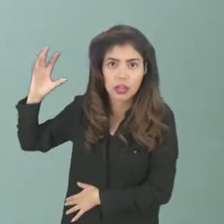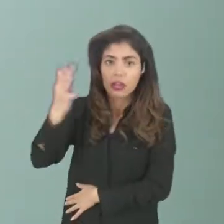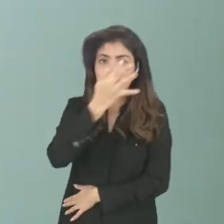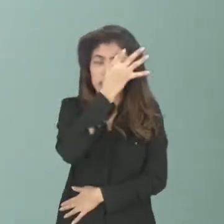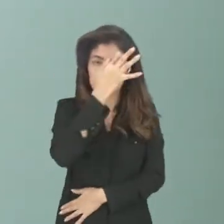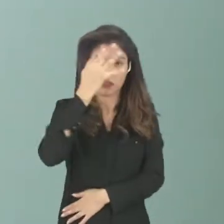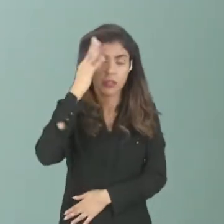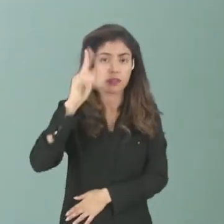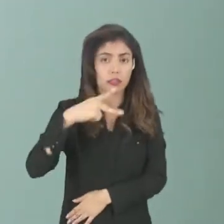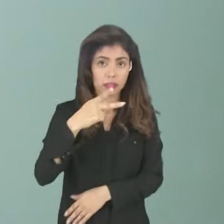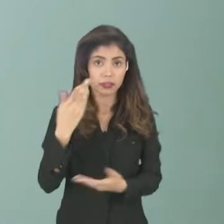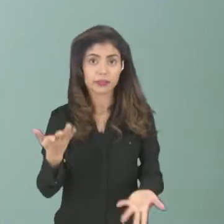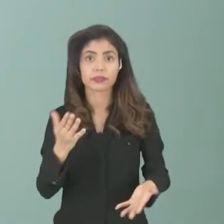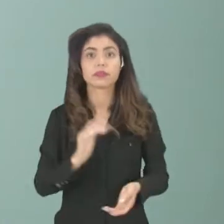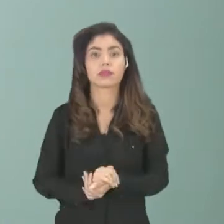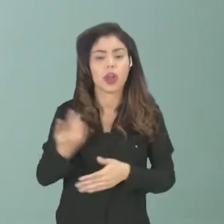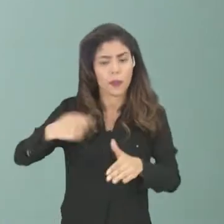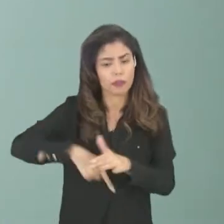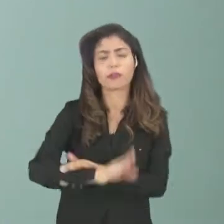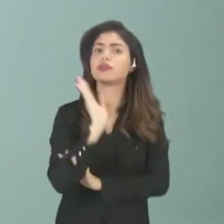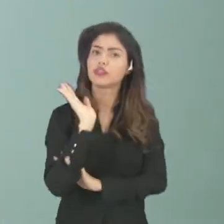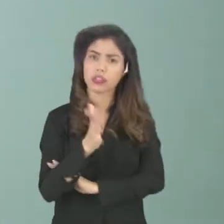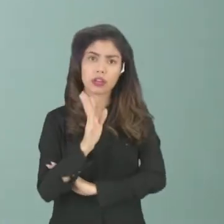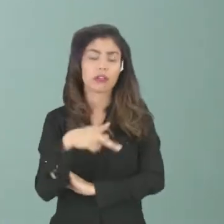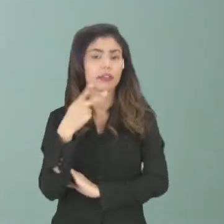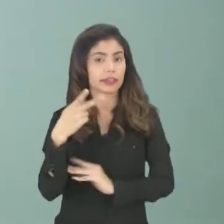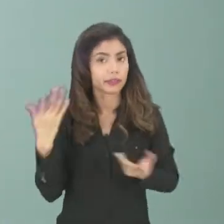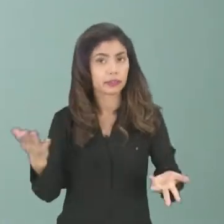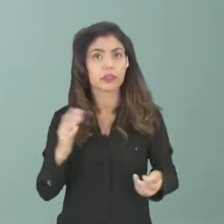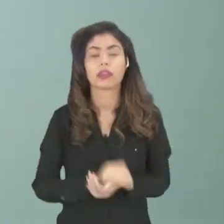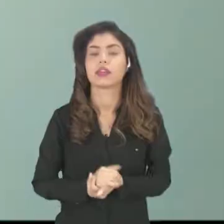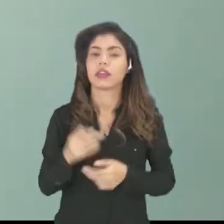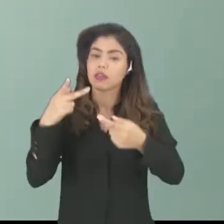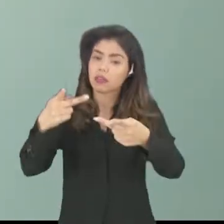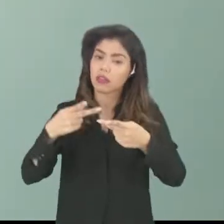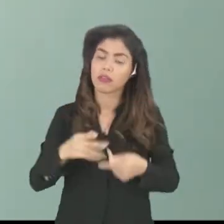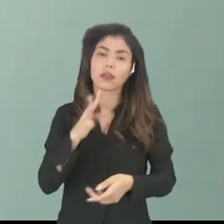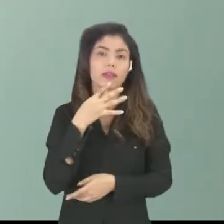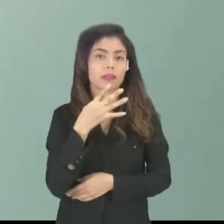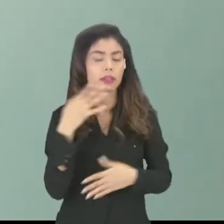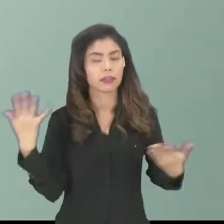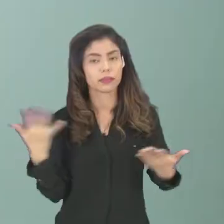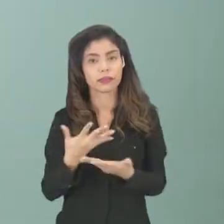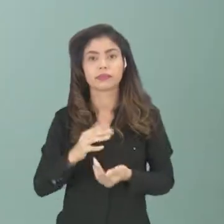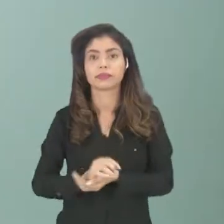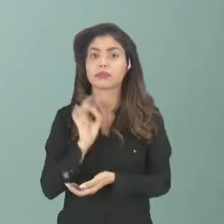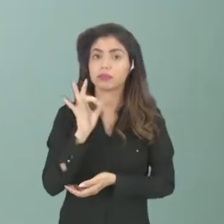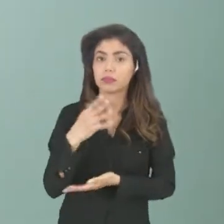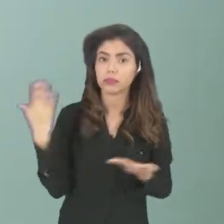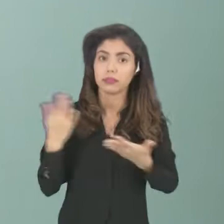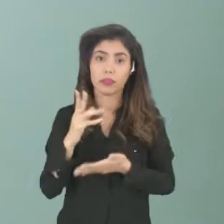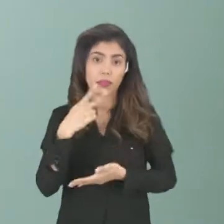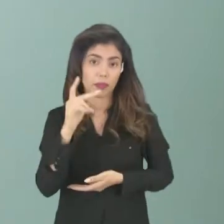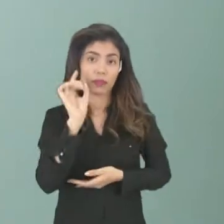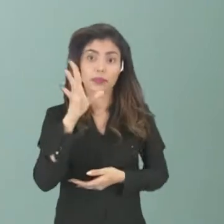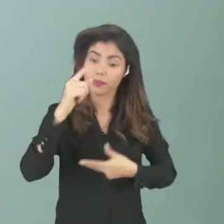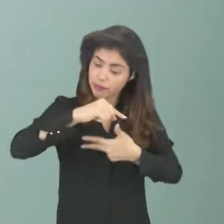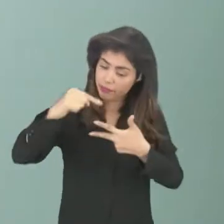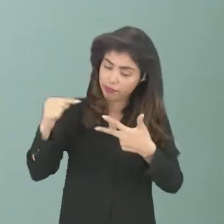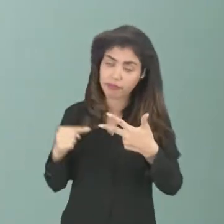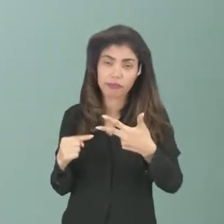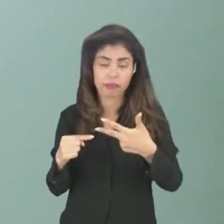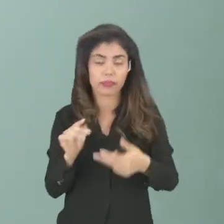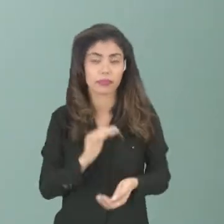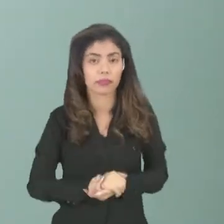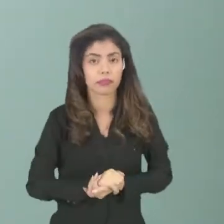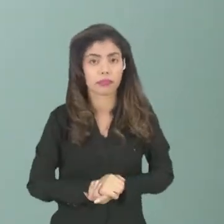filosoficamente falando, mas isso já é um aprofundamento na filosofia de Rousseau que eu te convido a chegar nesse conhecimento. Mas aqui a gente só vai falar o que cai no Enem.